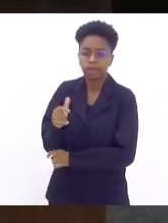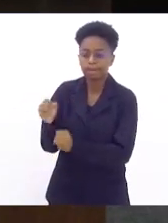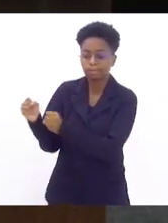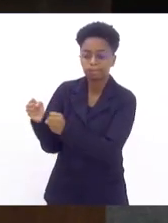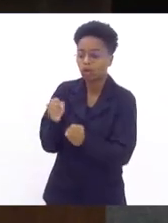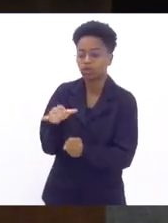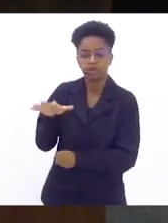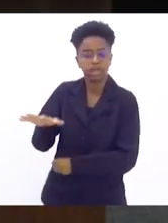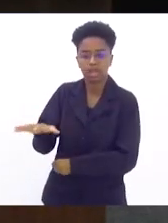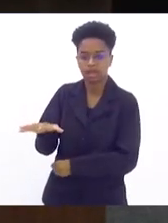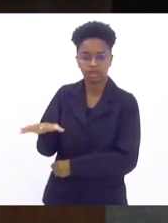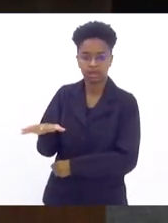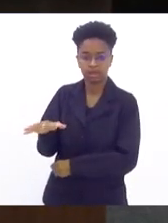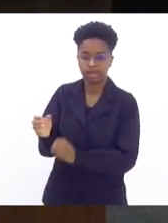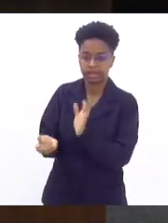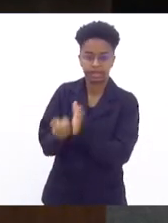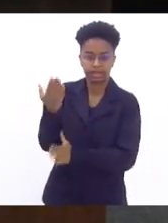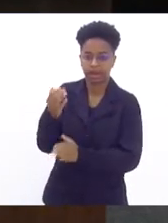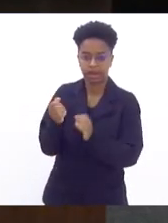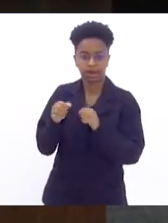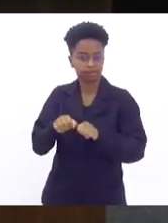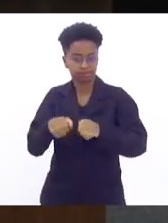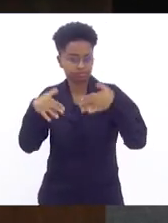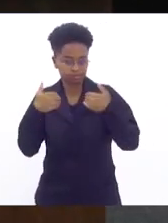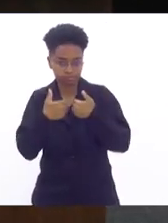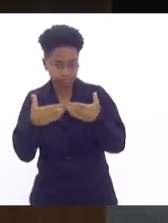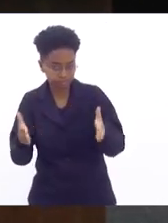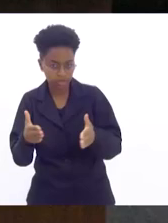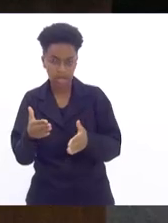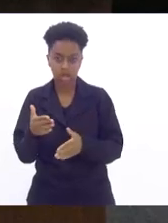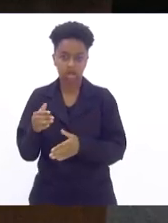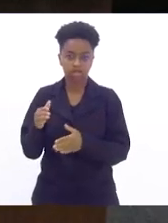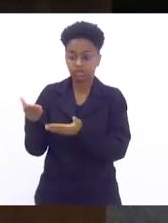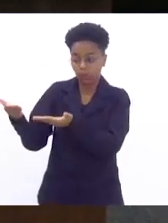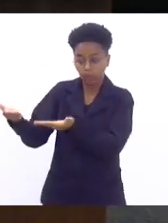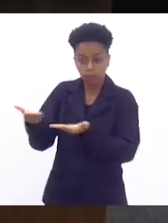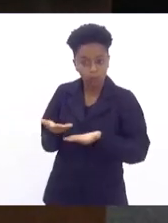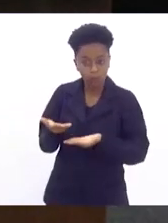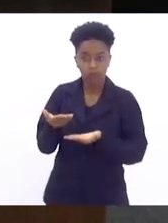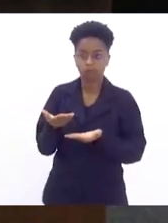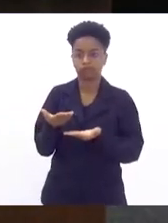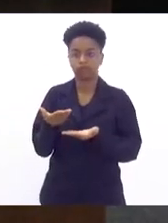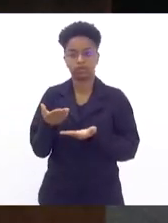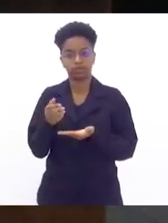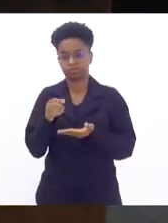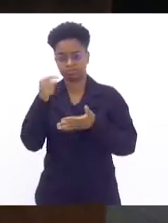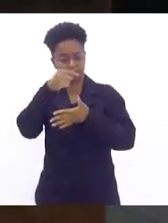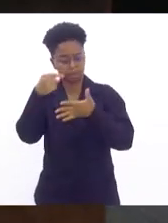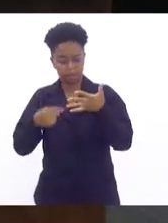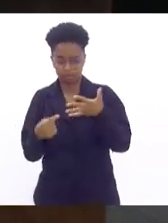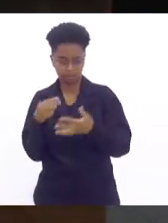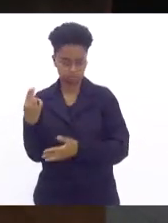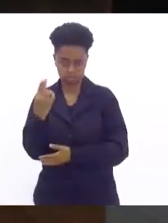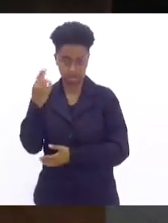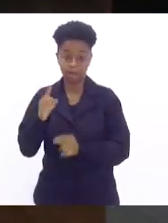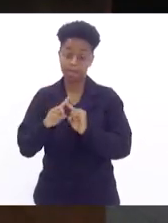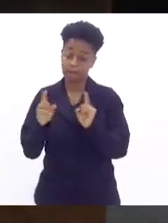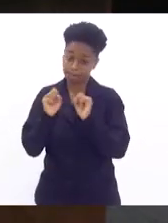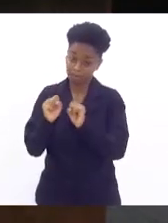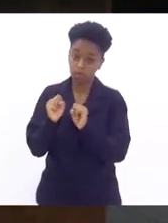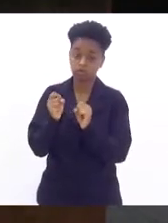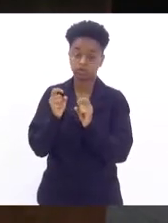de fazer audiência pública de fazer convocações etc mas pode fazer